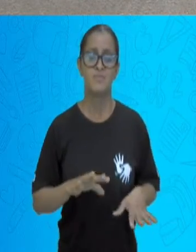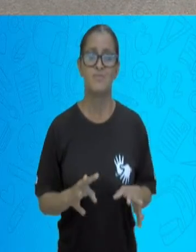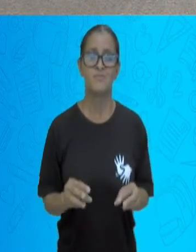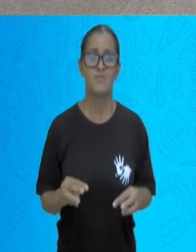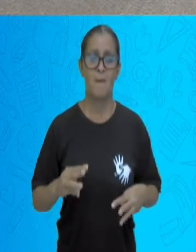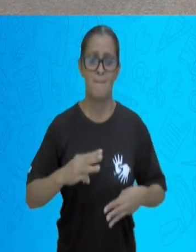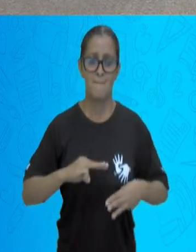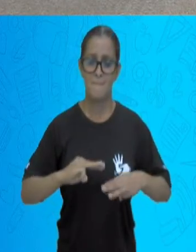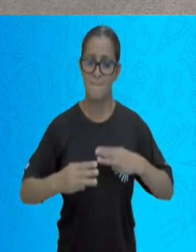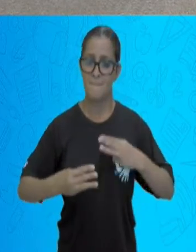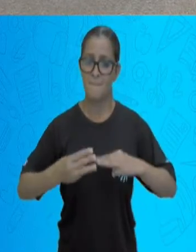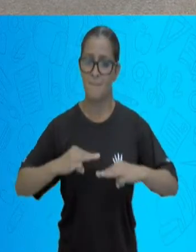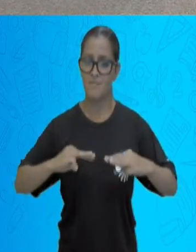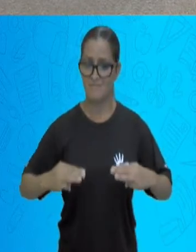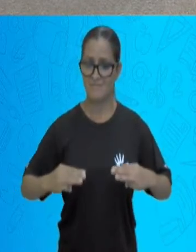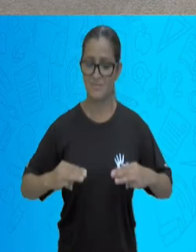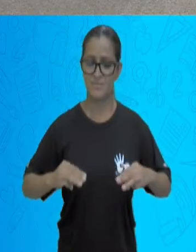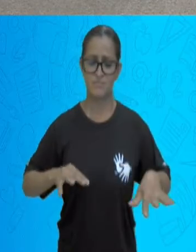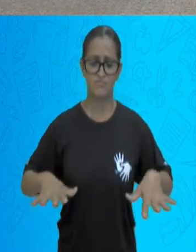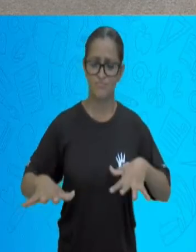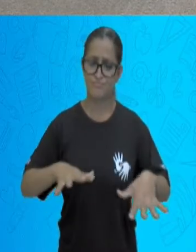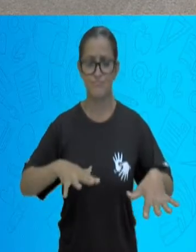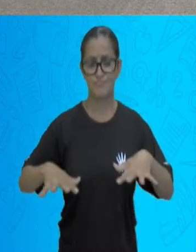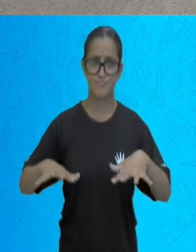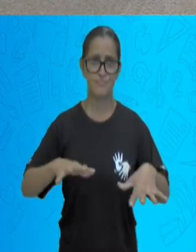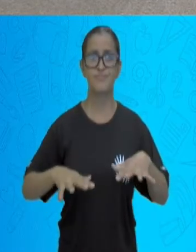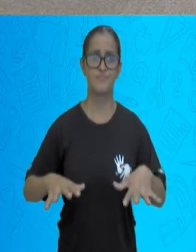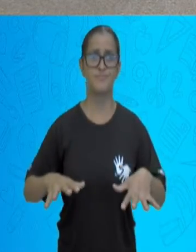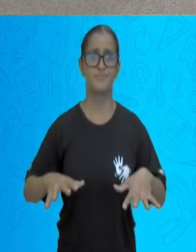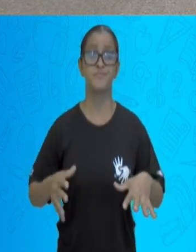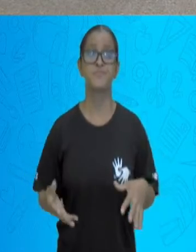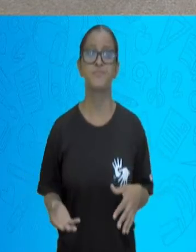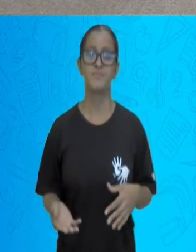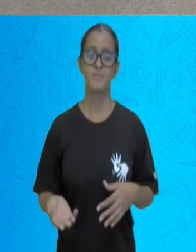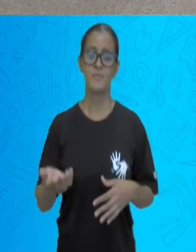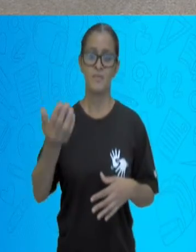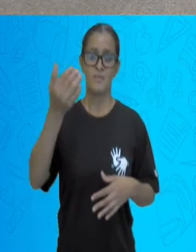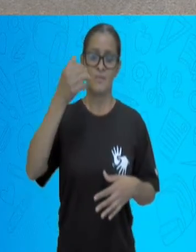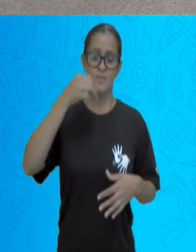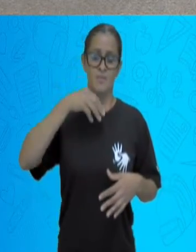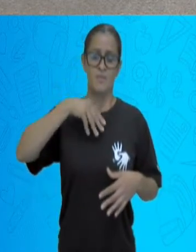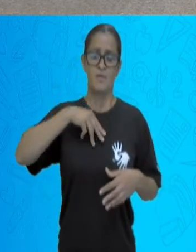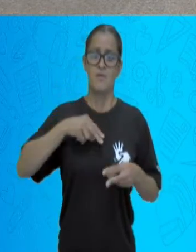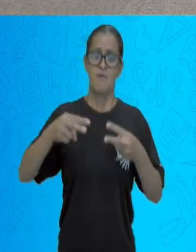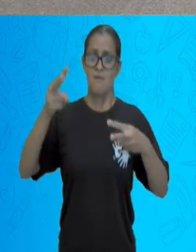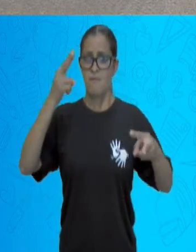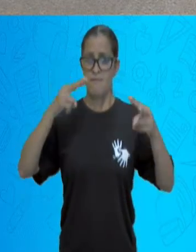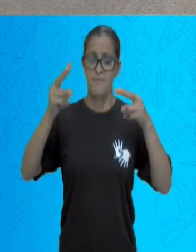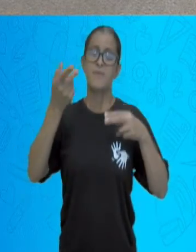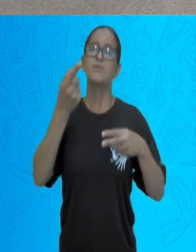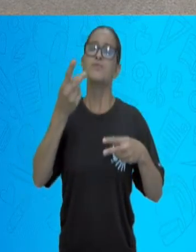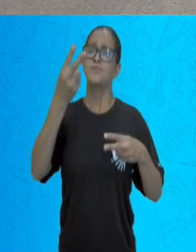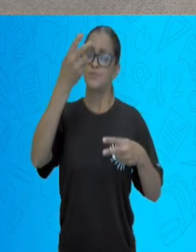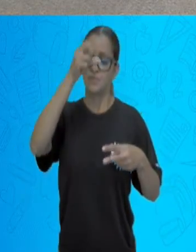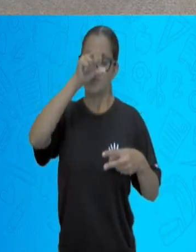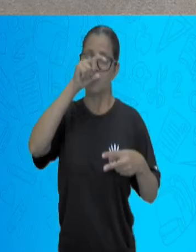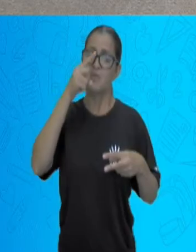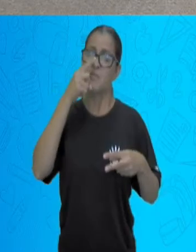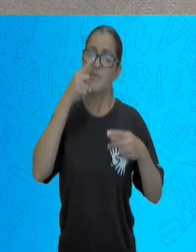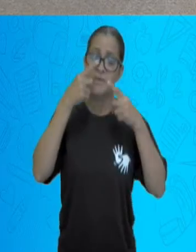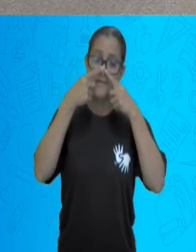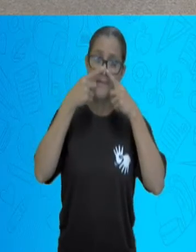movimentação, esse mecanismo de ventilação. O ar entra pelas nossas fossas